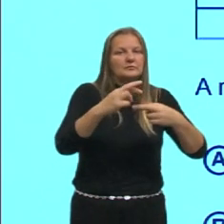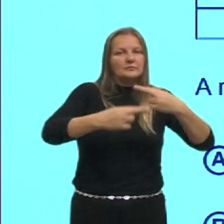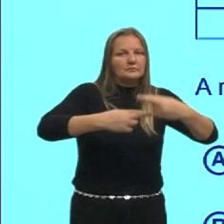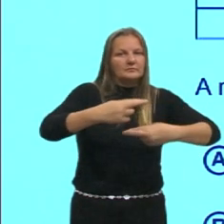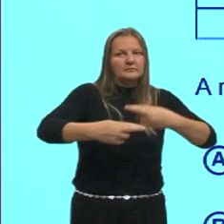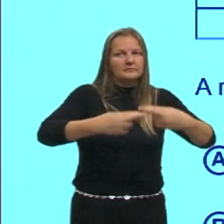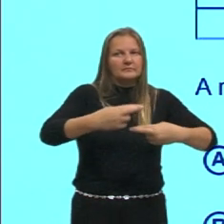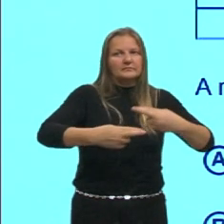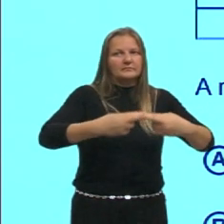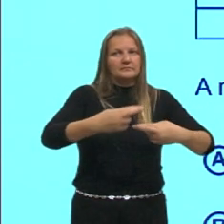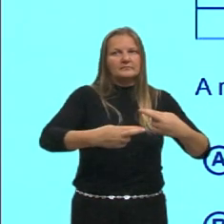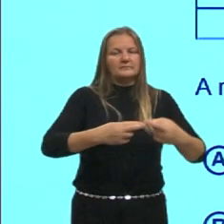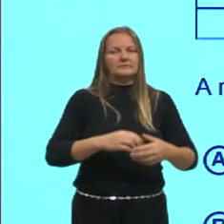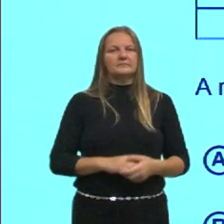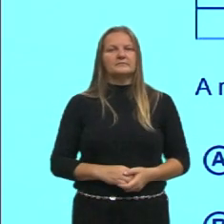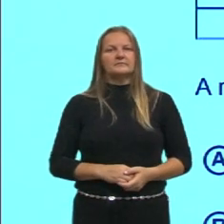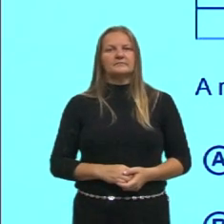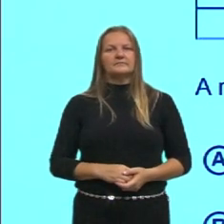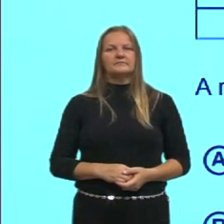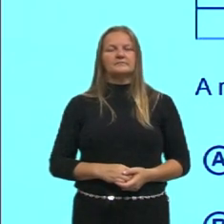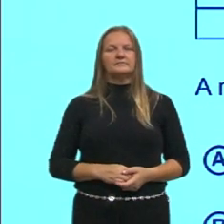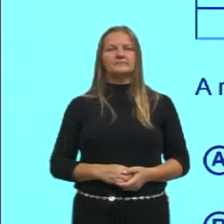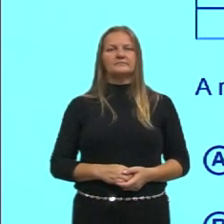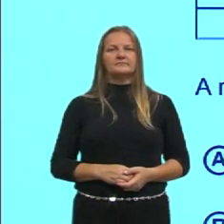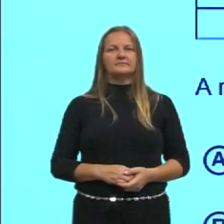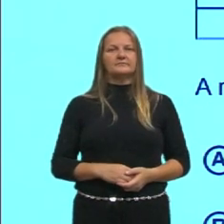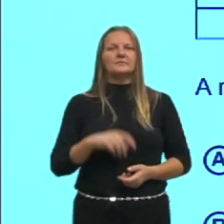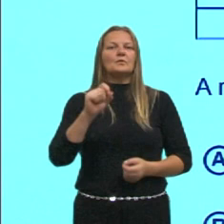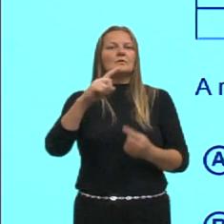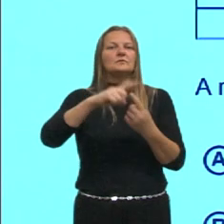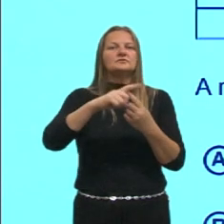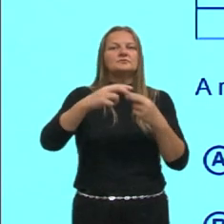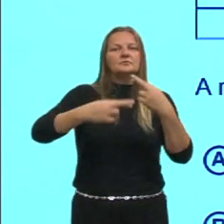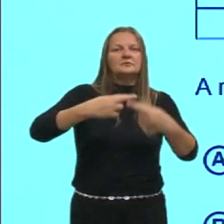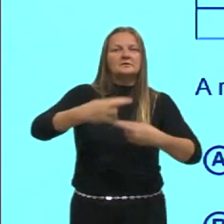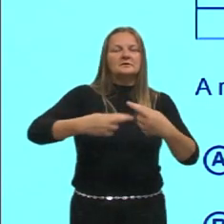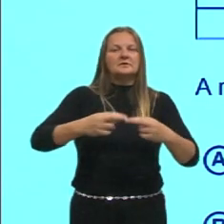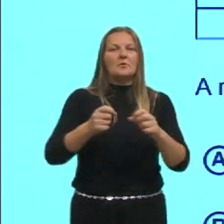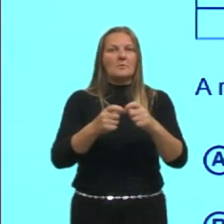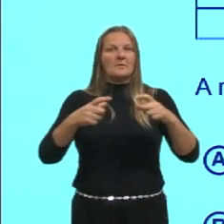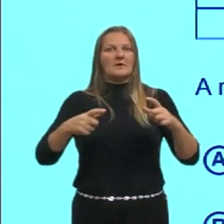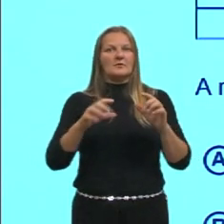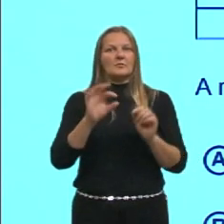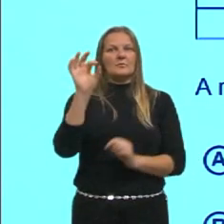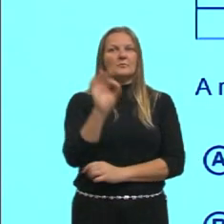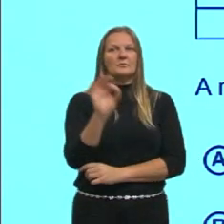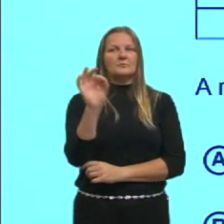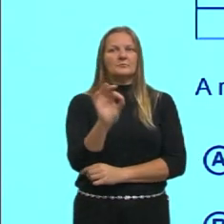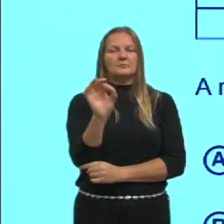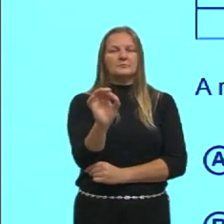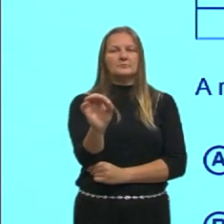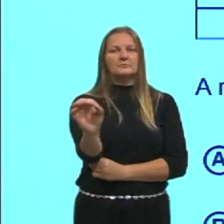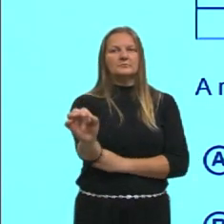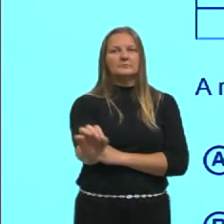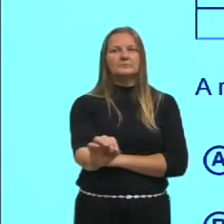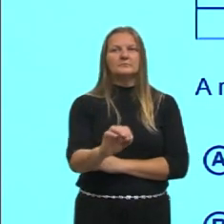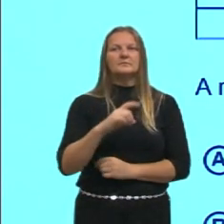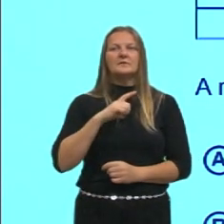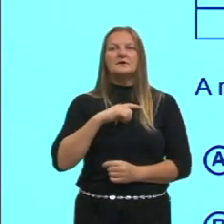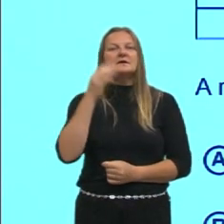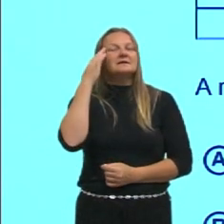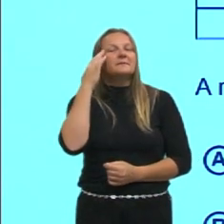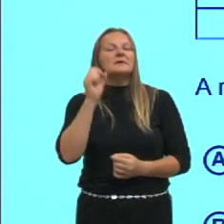para poder ver qual reação vai correr em maior percentual ele vai consumir porque quer saber